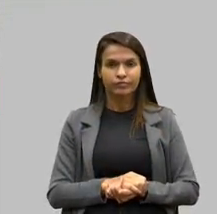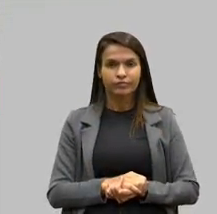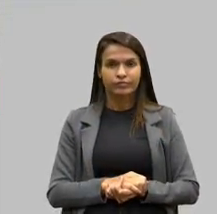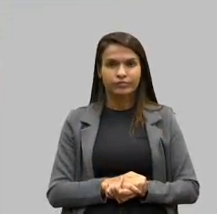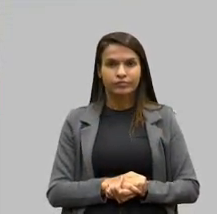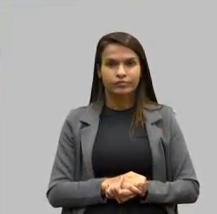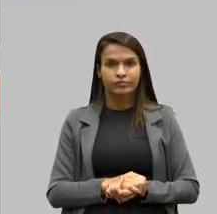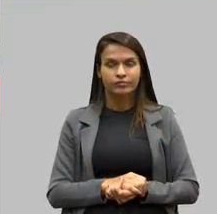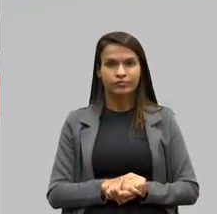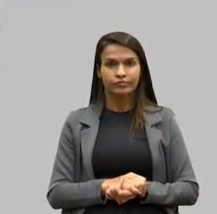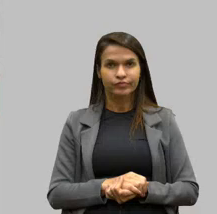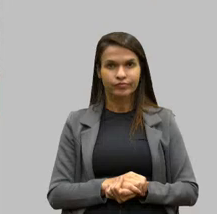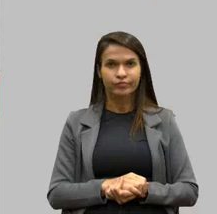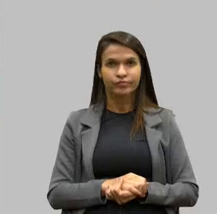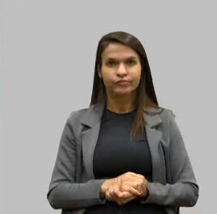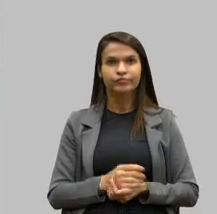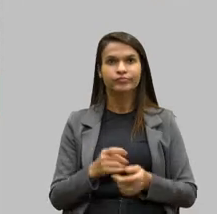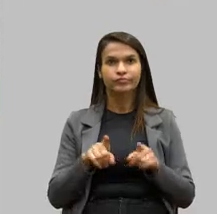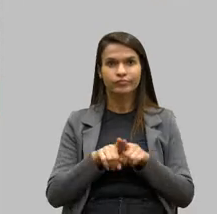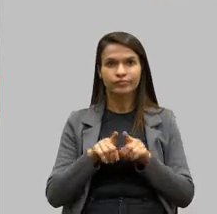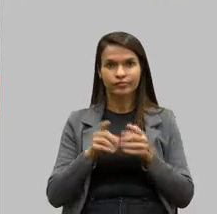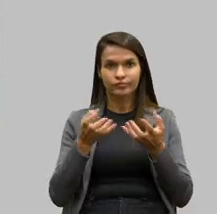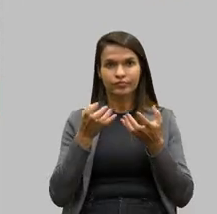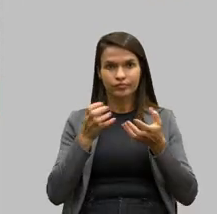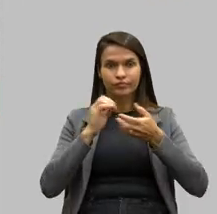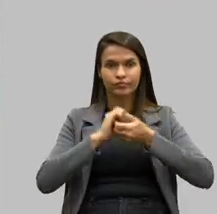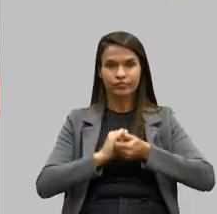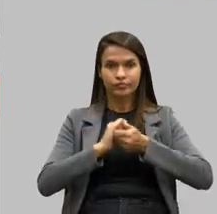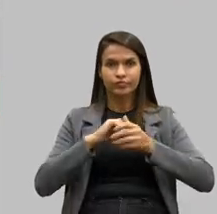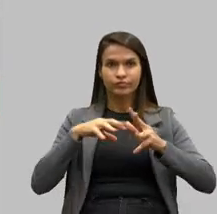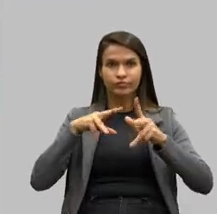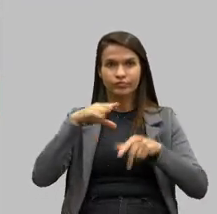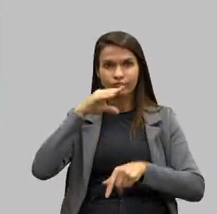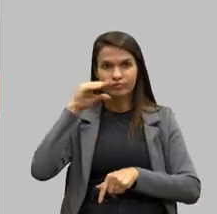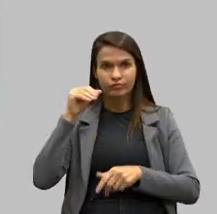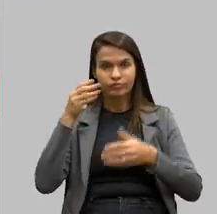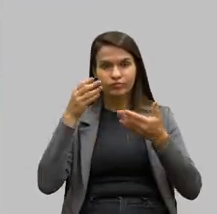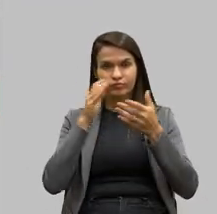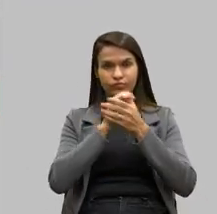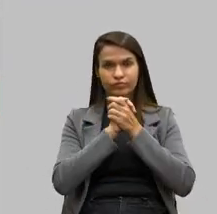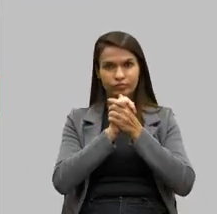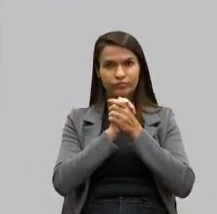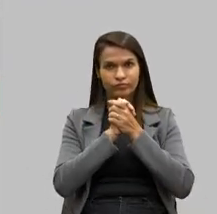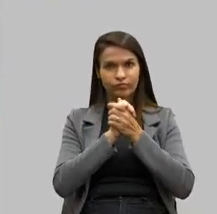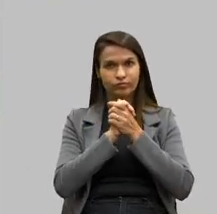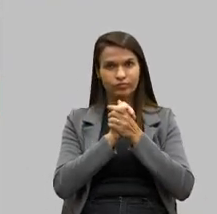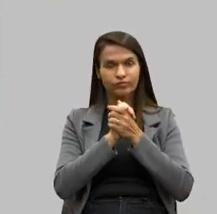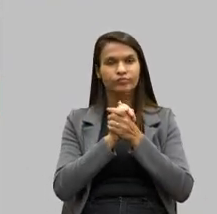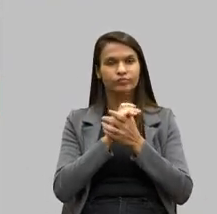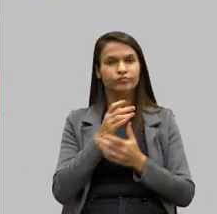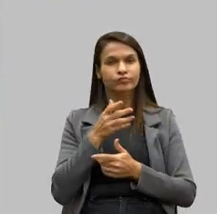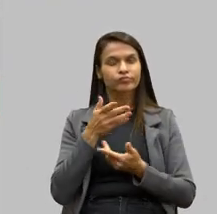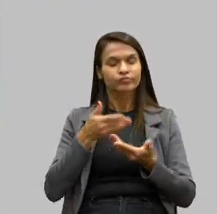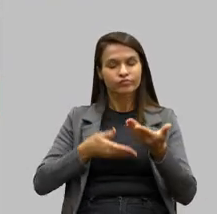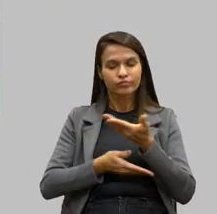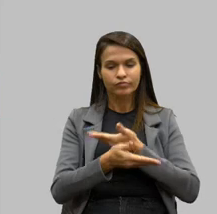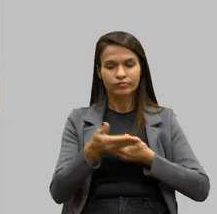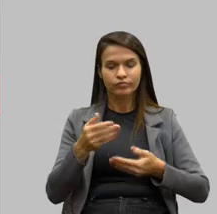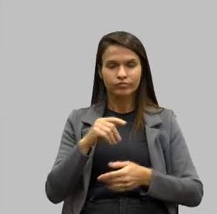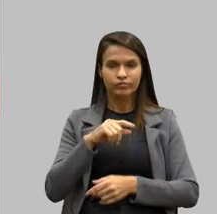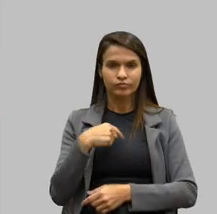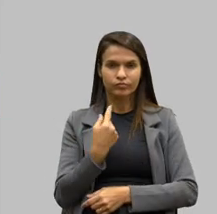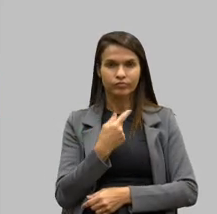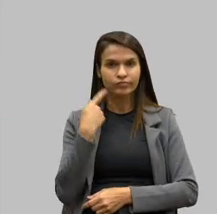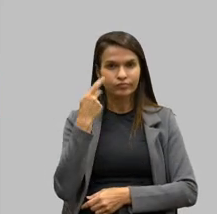através do luxo ali, quero cumprimentar todos os servidores, parabenizar ele pela interlocução entre nós, parlamentares aqui.